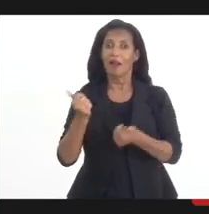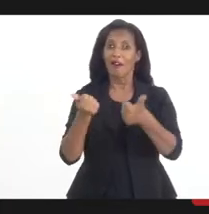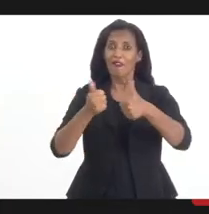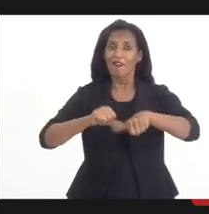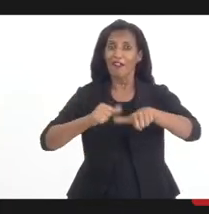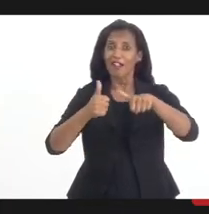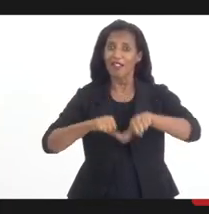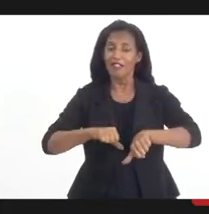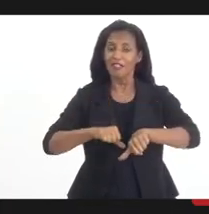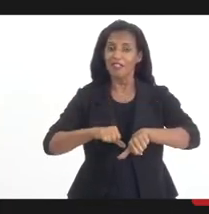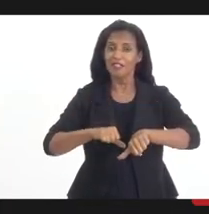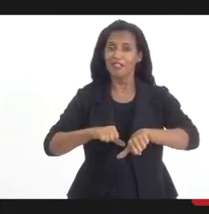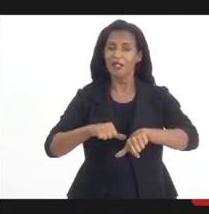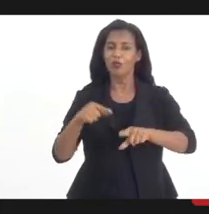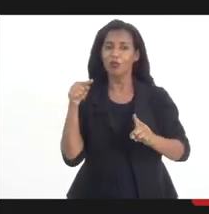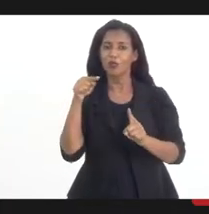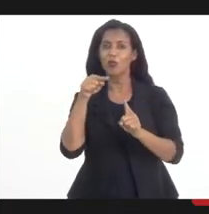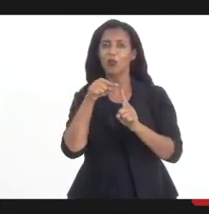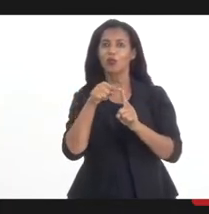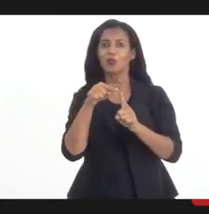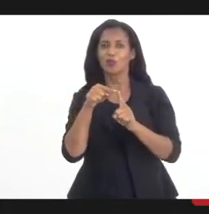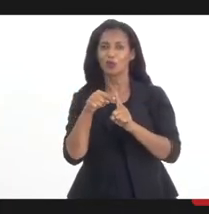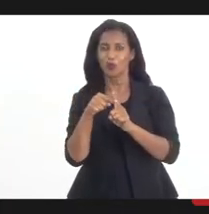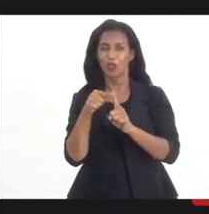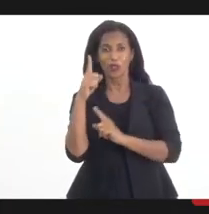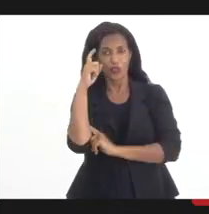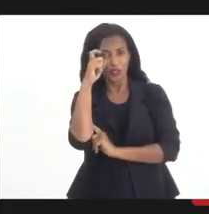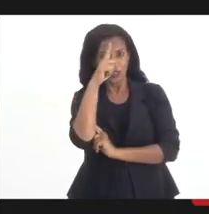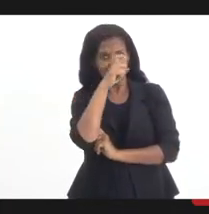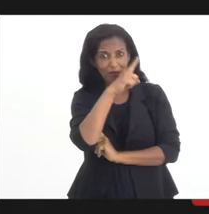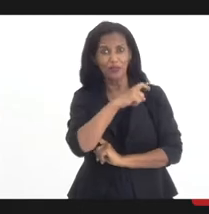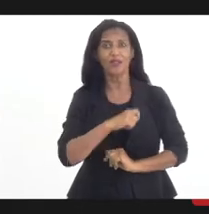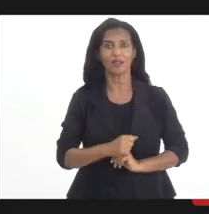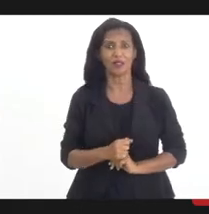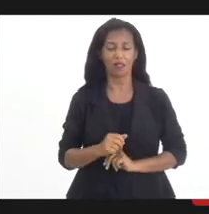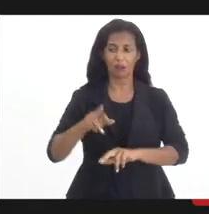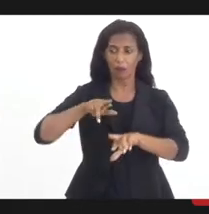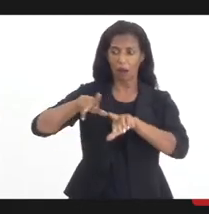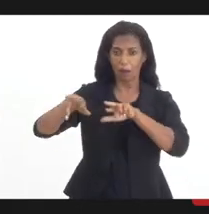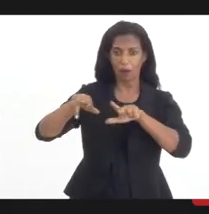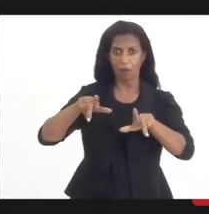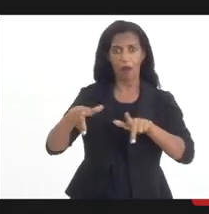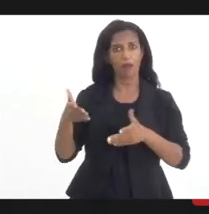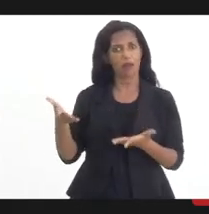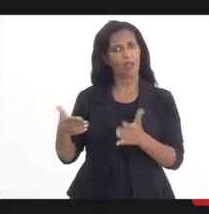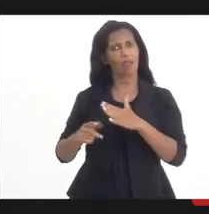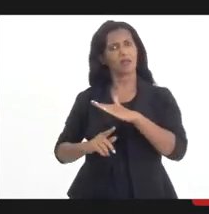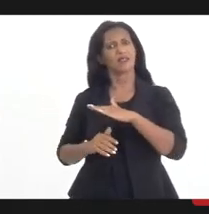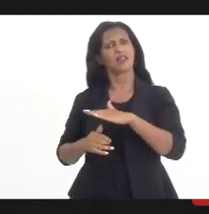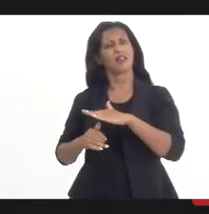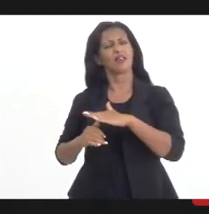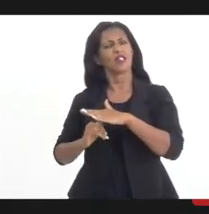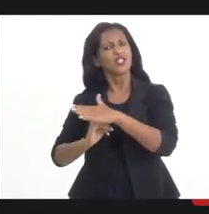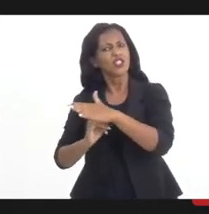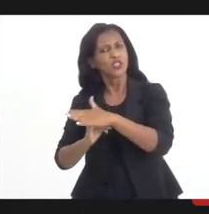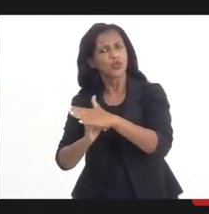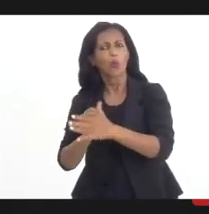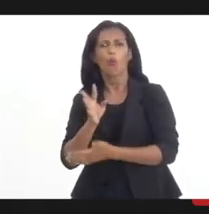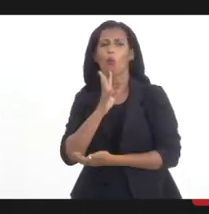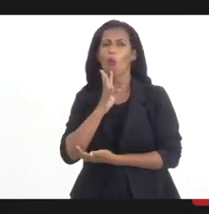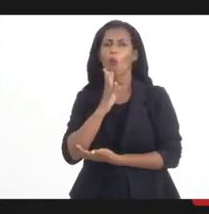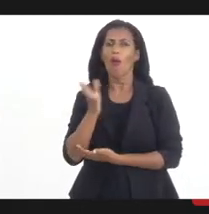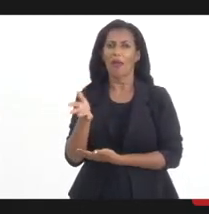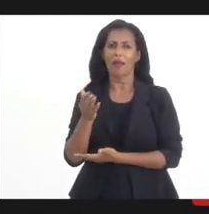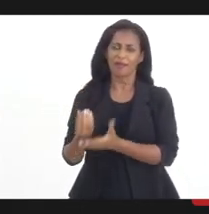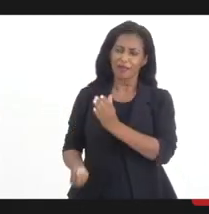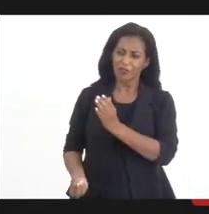as condições objetivas dificílimas, muito adversas, que essa instituição conhece praticamente desde a sua